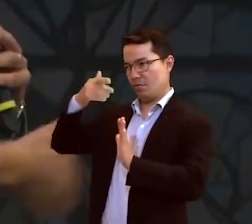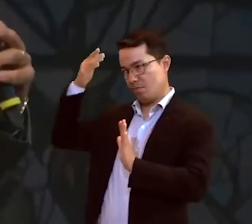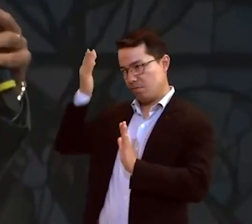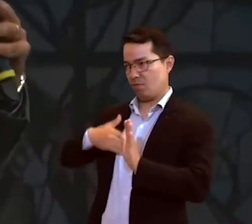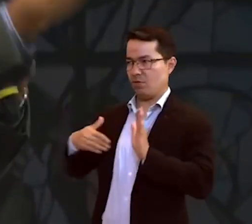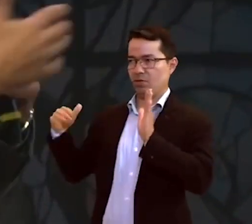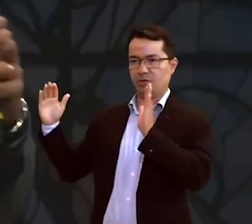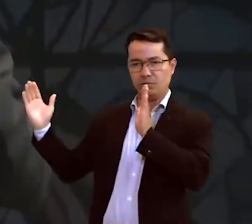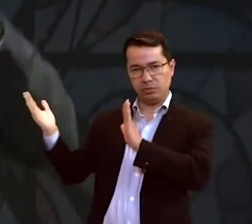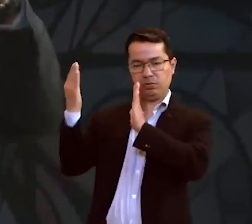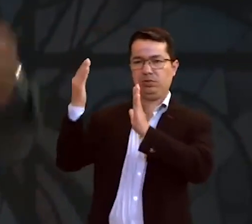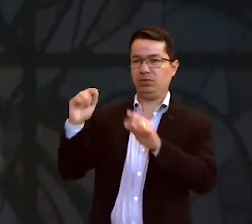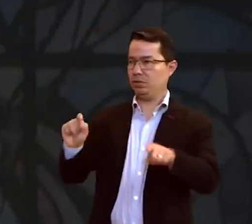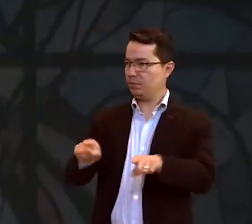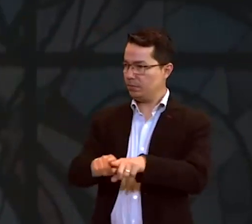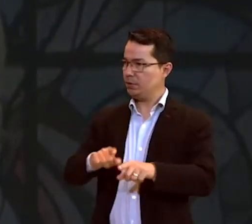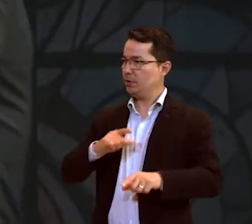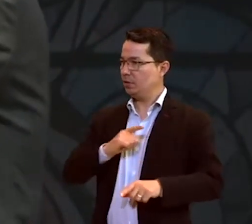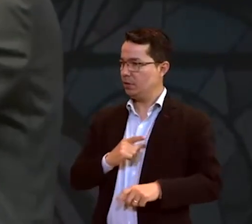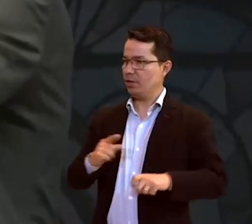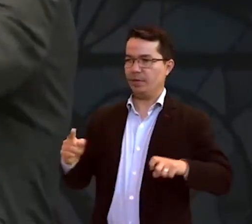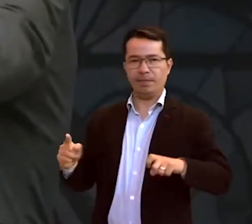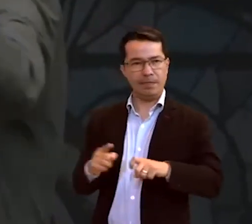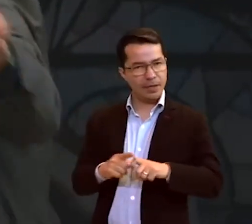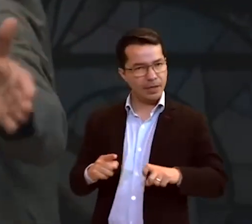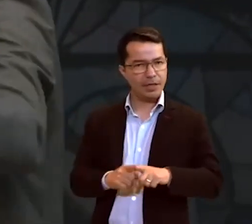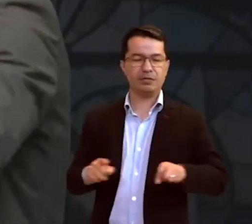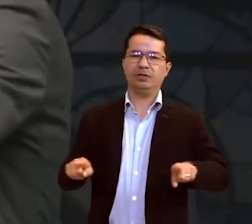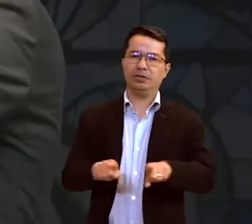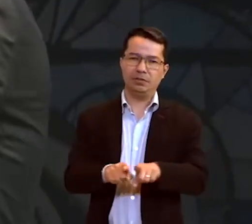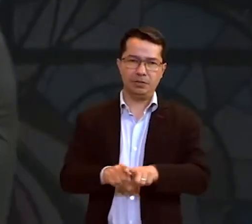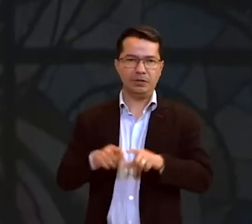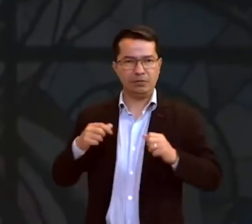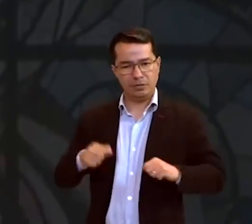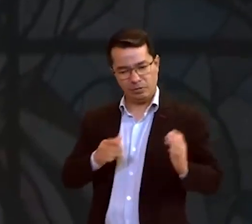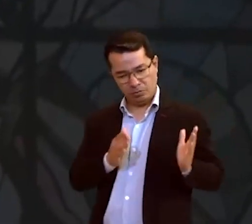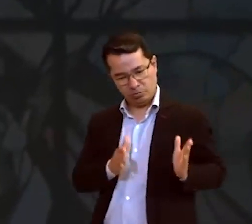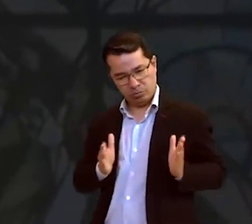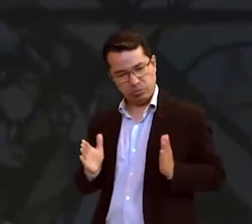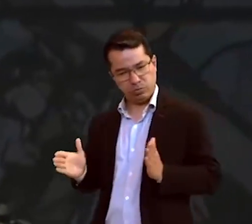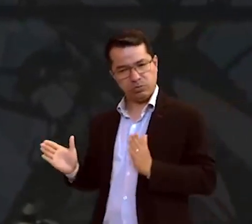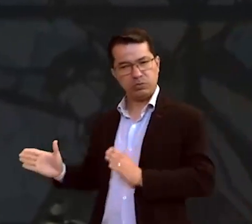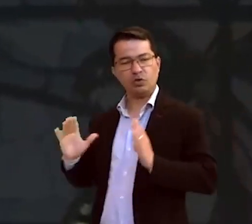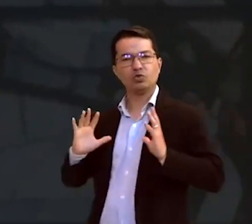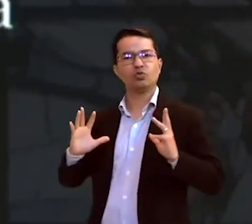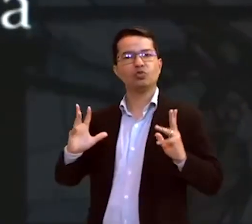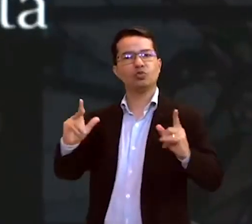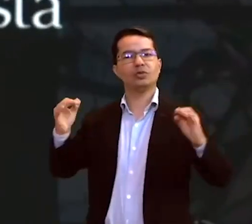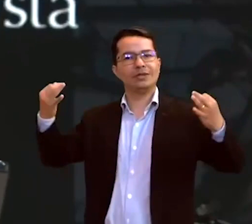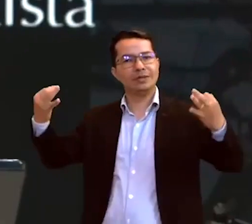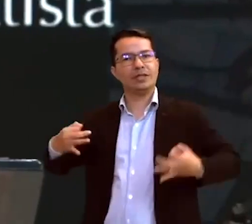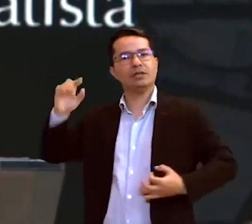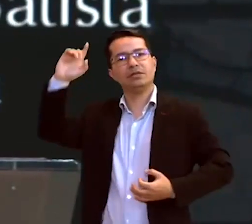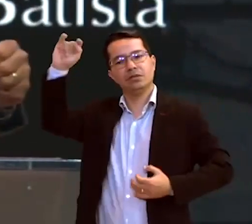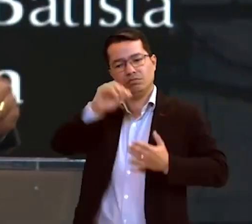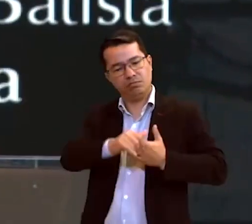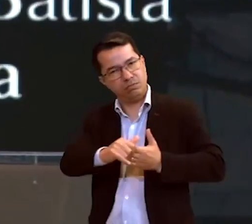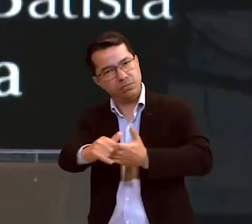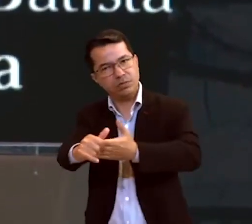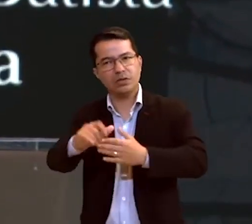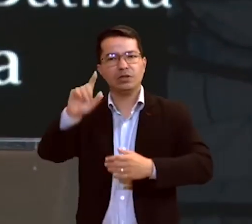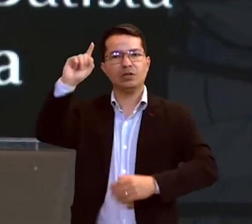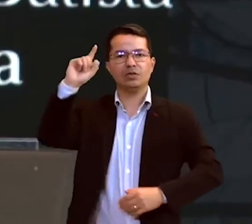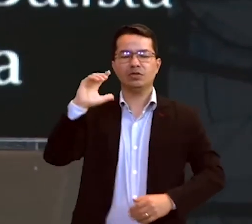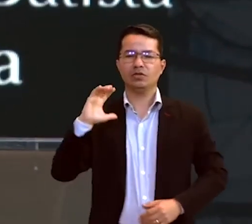gente deve seguir os mesmos processos, ir no médico, terminar o medicamento, fazer os protocolos, mas nós devemos pedir: Deus, me cura, transforma,